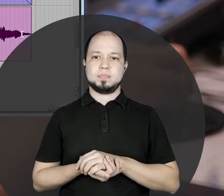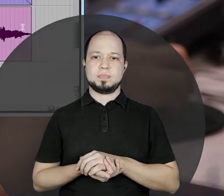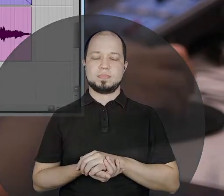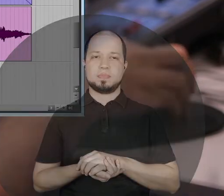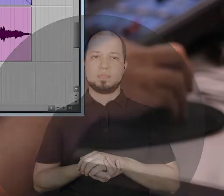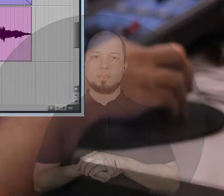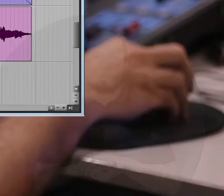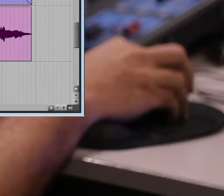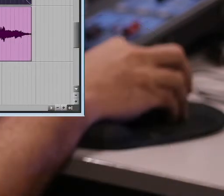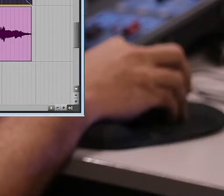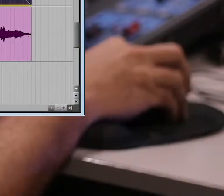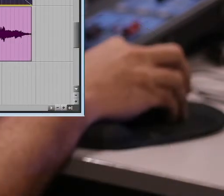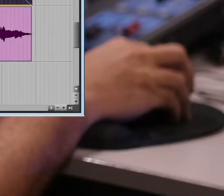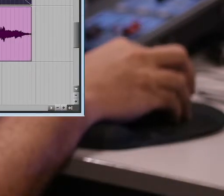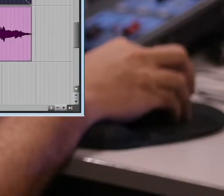Espaço expande.